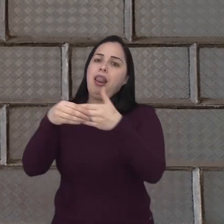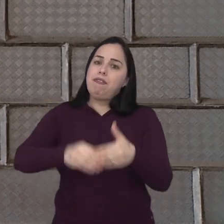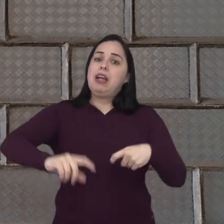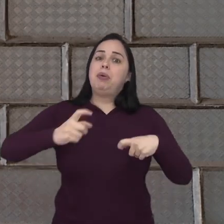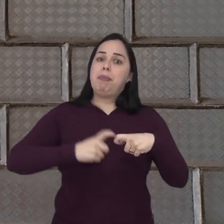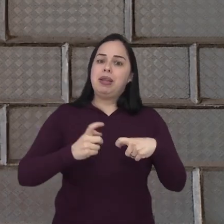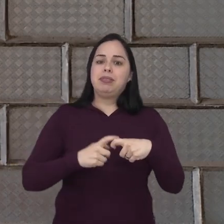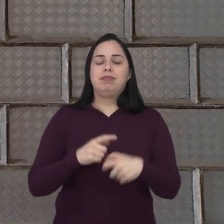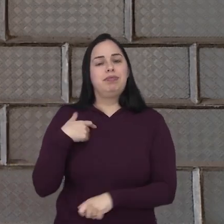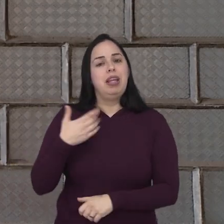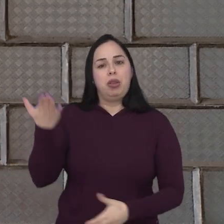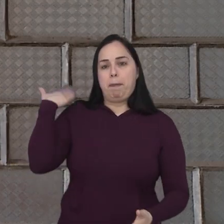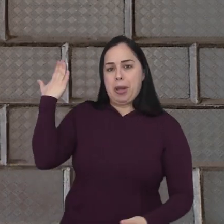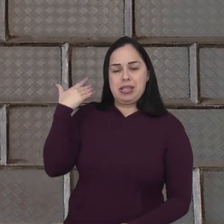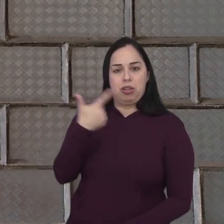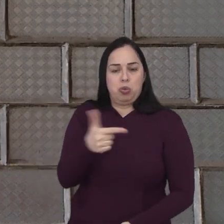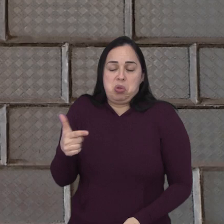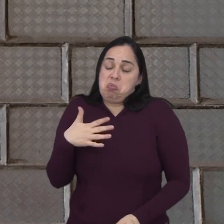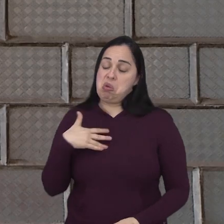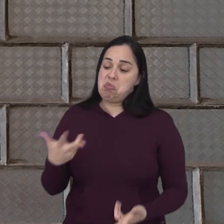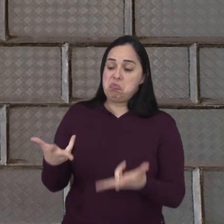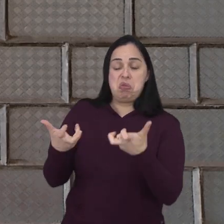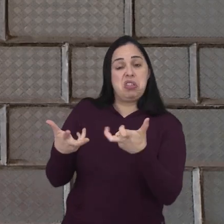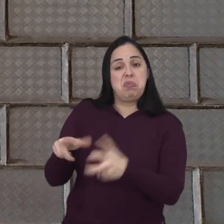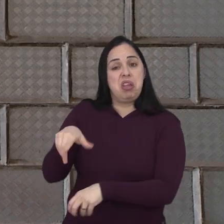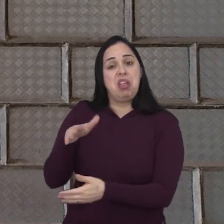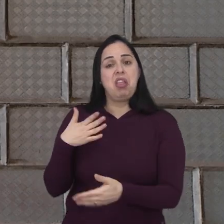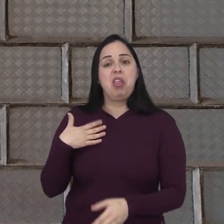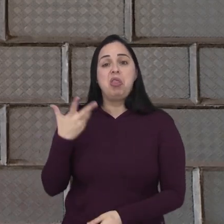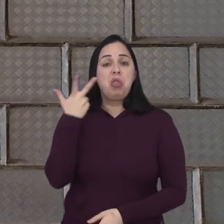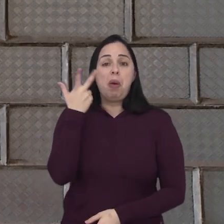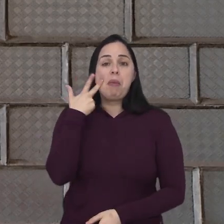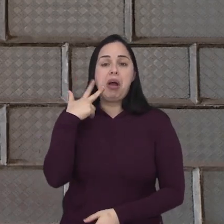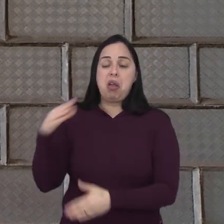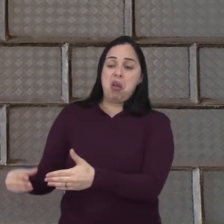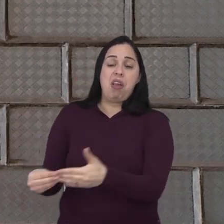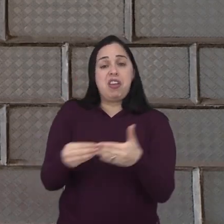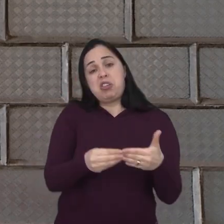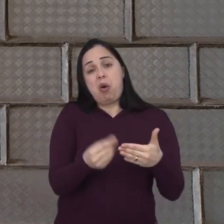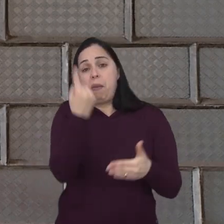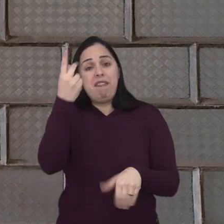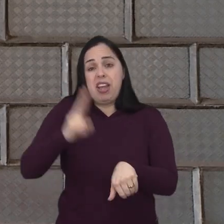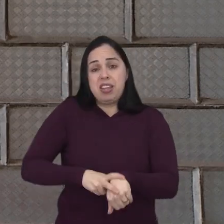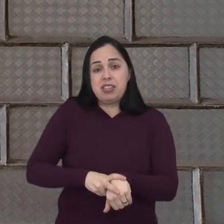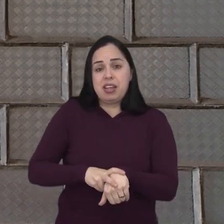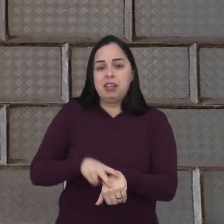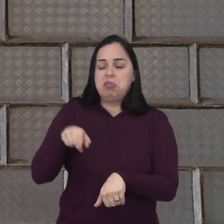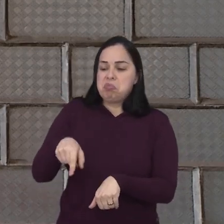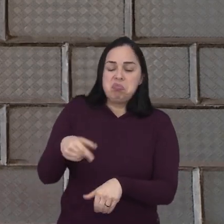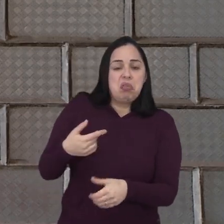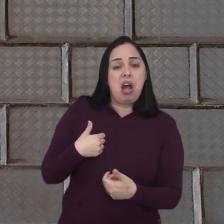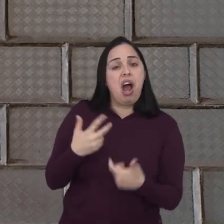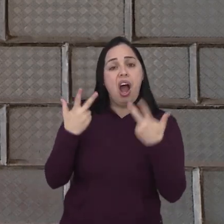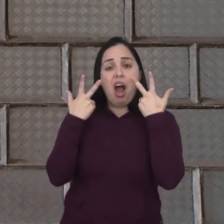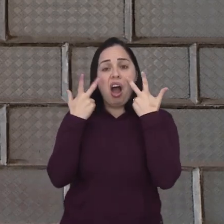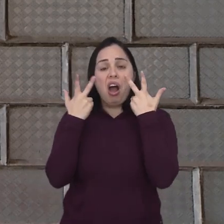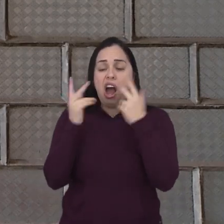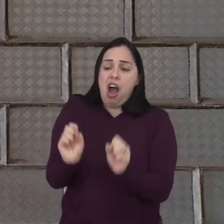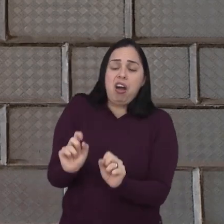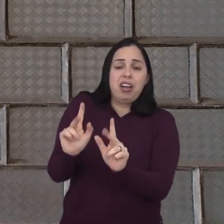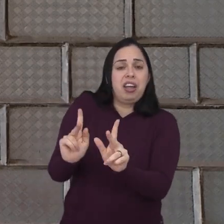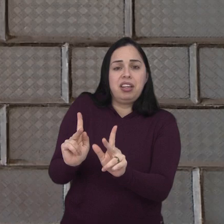para levar em certos profissionais. A gente não tinha isso antigamente, então para mim era normal. Eu levei uma vez, quando eu era menorzinho, quando estava